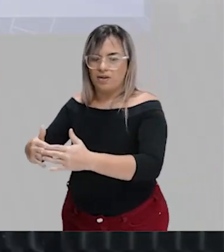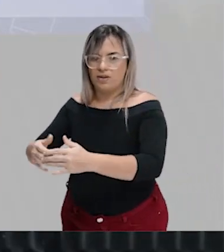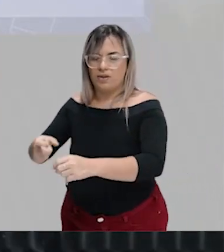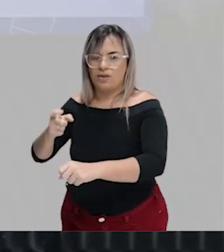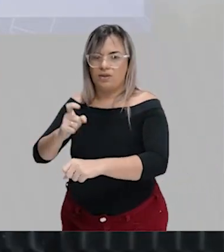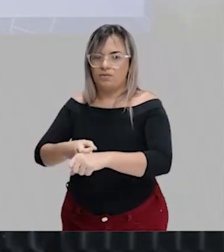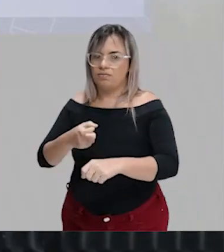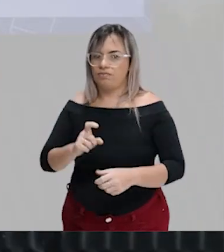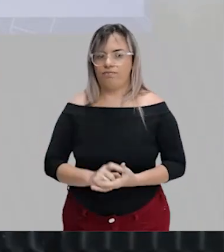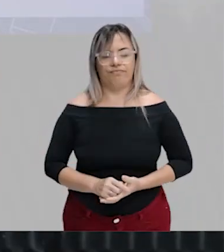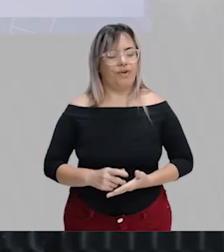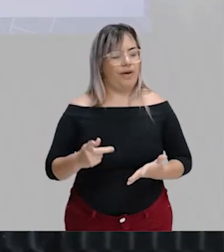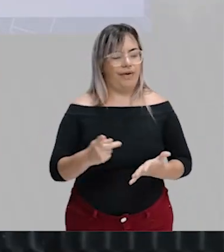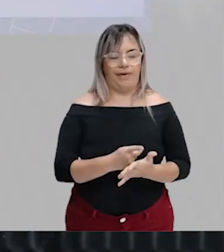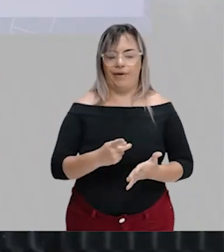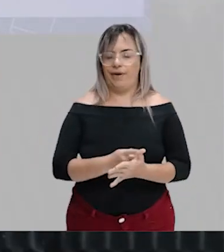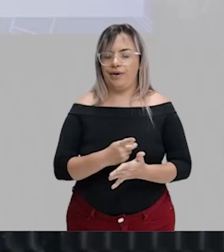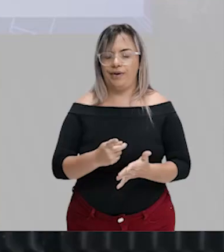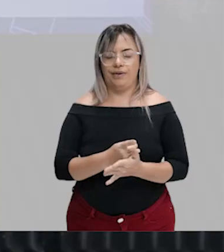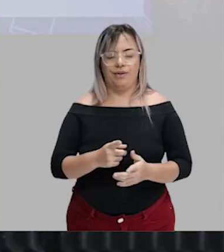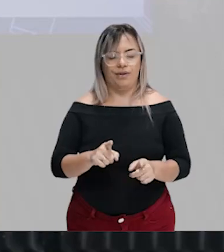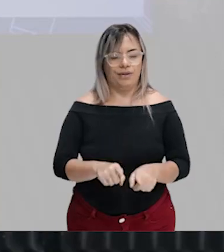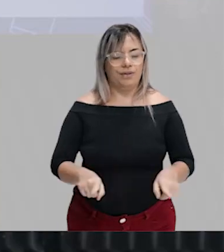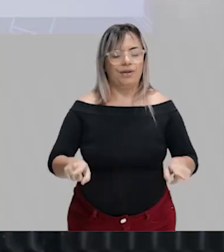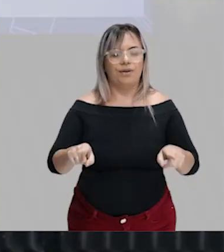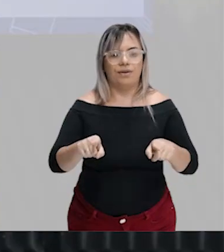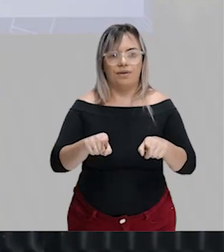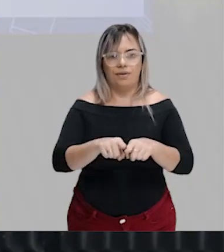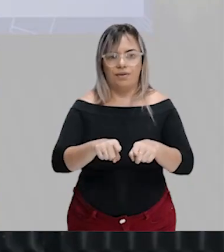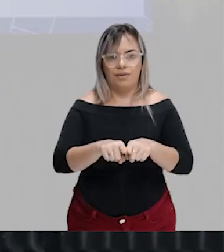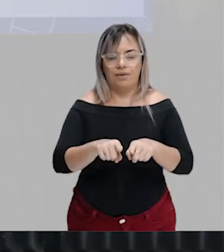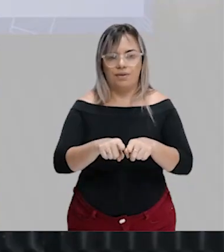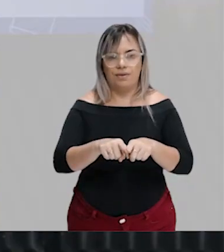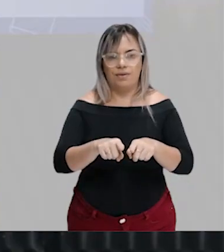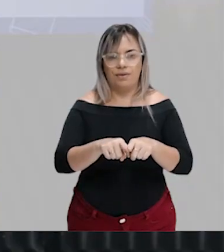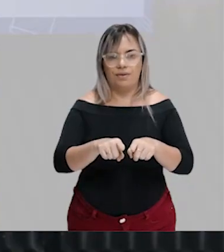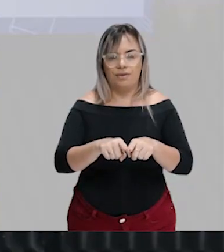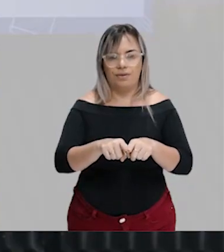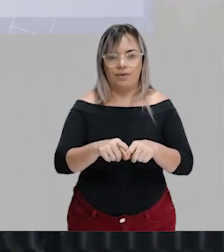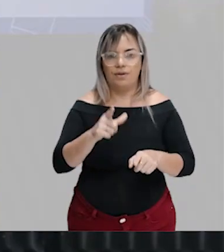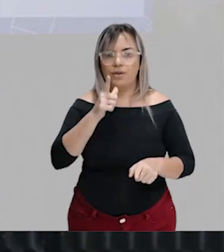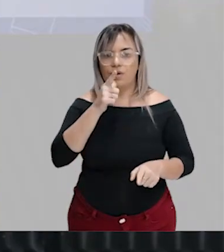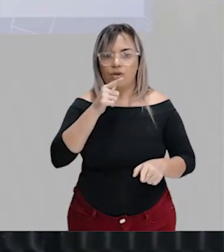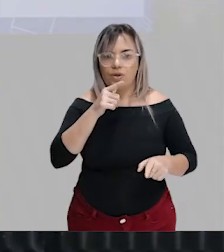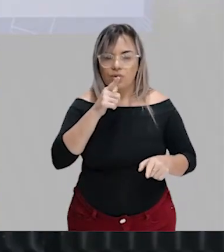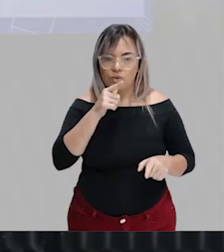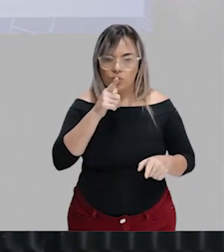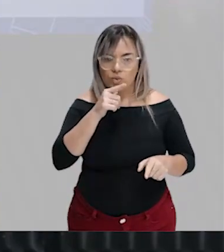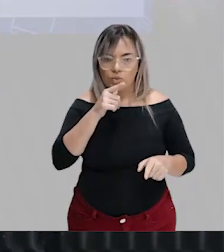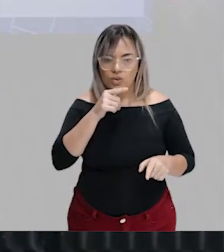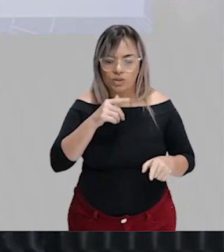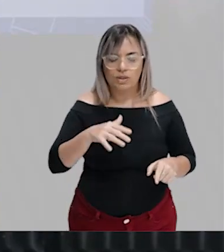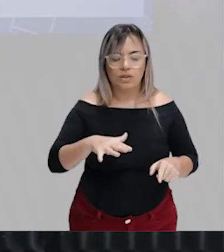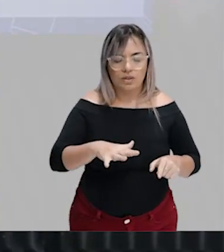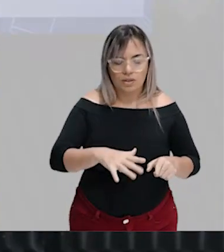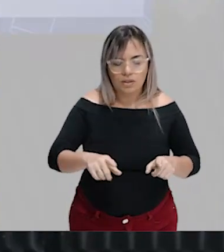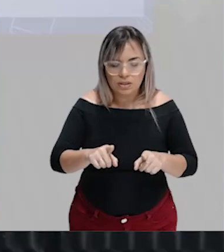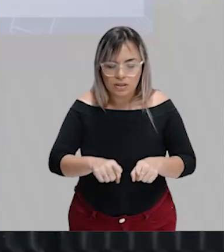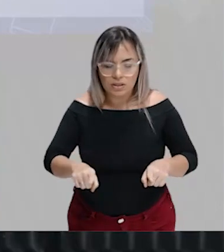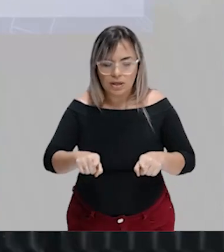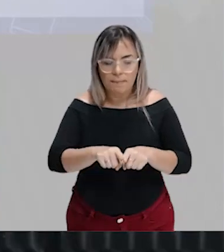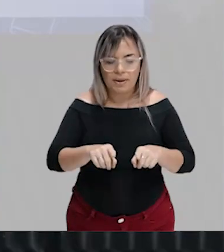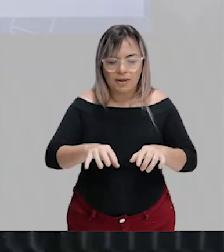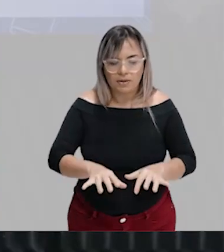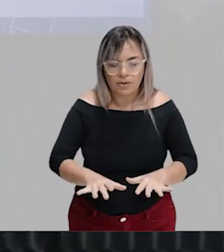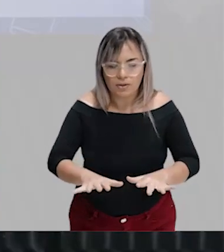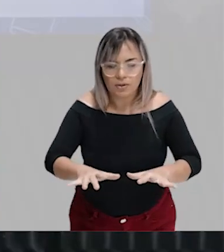nos fluidos. Ok? Ela acontece nos líquidos e nos gases. Ela não ocorre nos